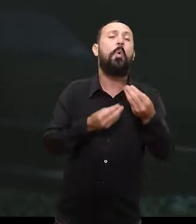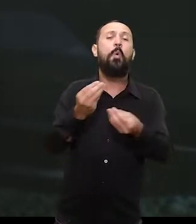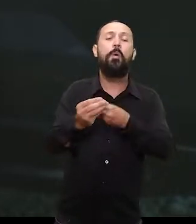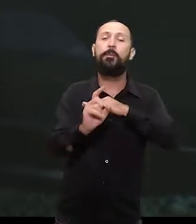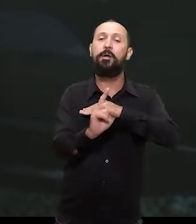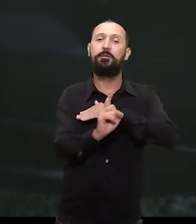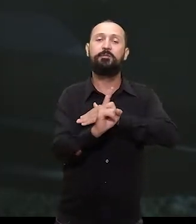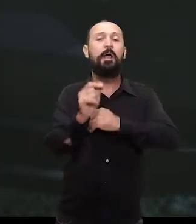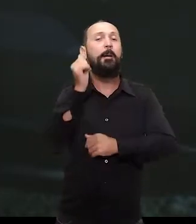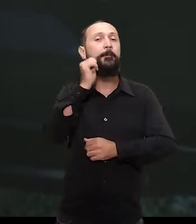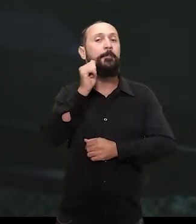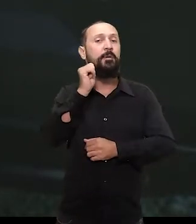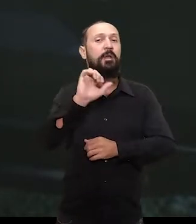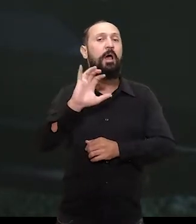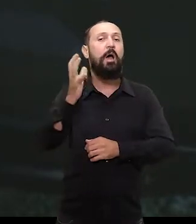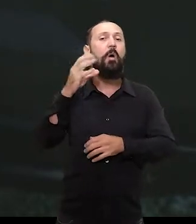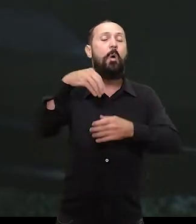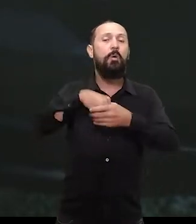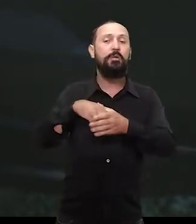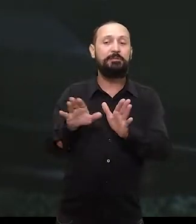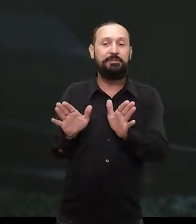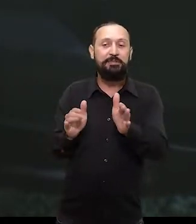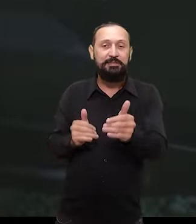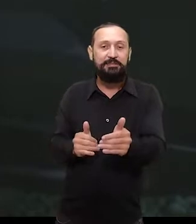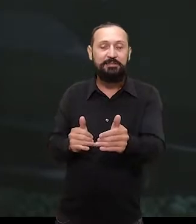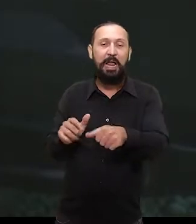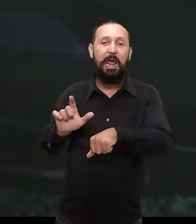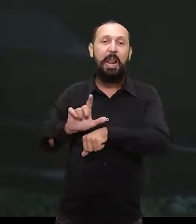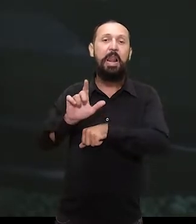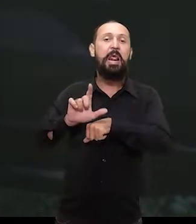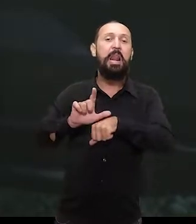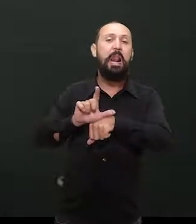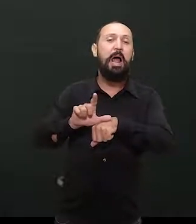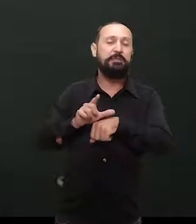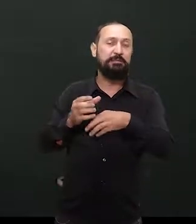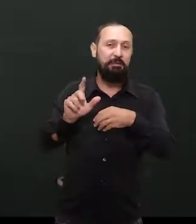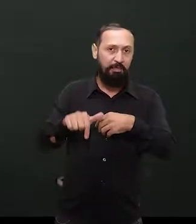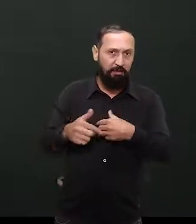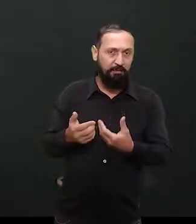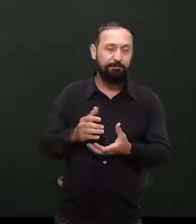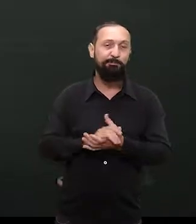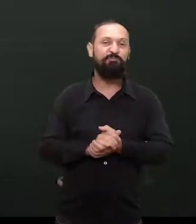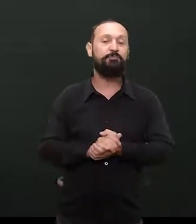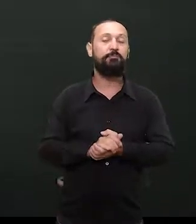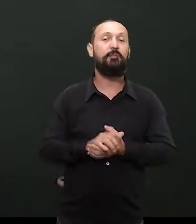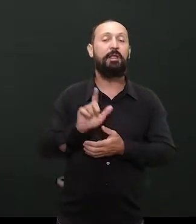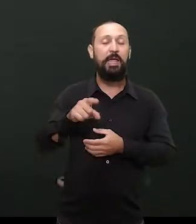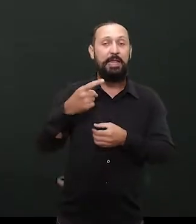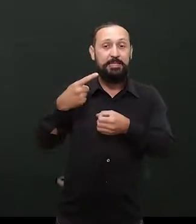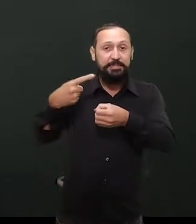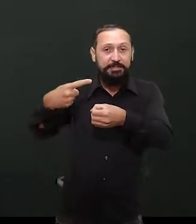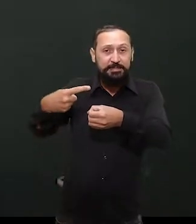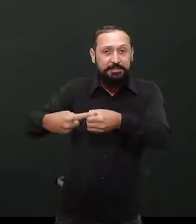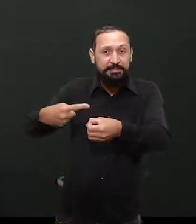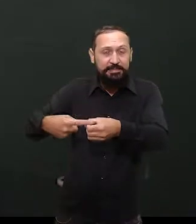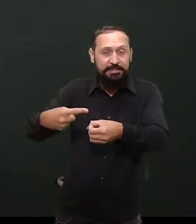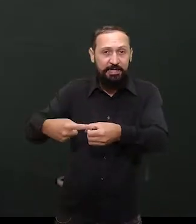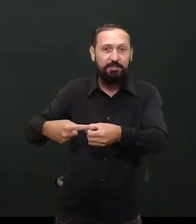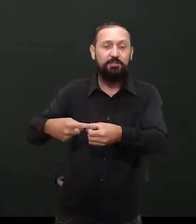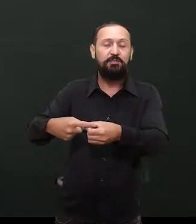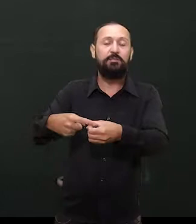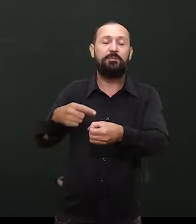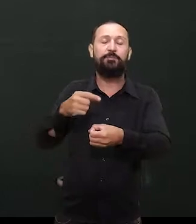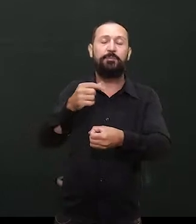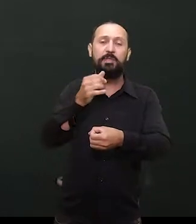Atendimento à Mulher é feito nas salas lilás Como que funciona esse trabalho então é nessa cidade onde nós não